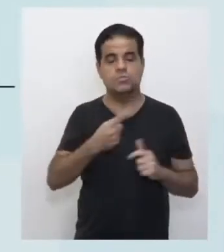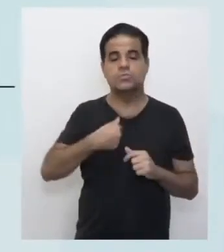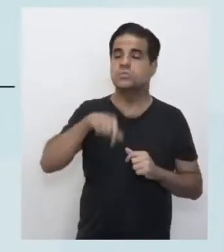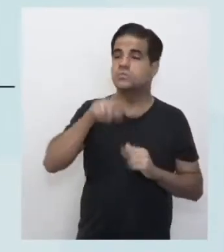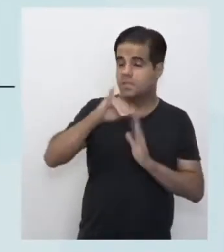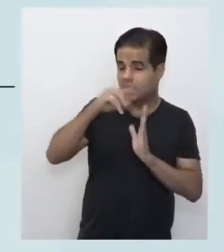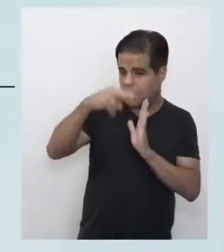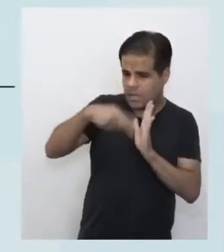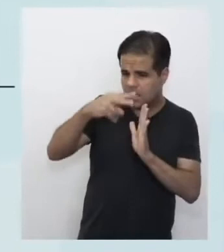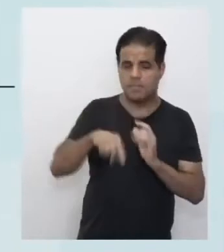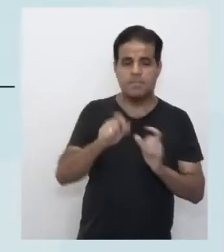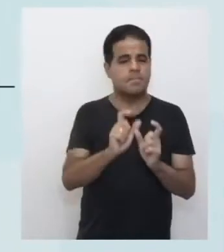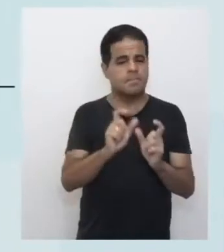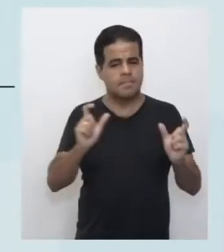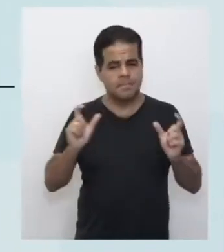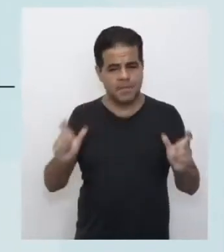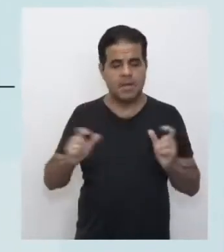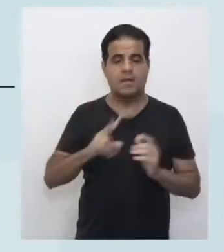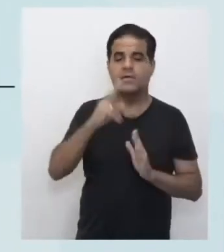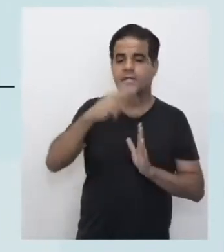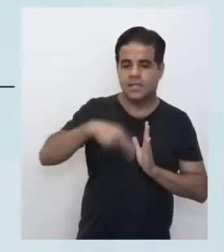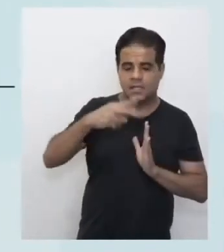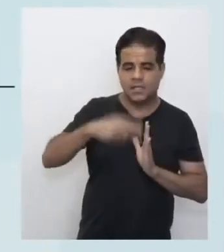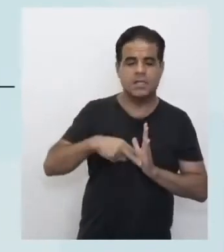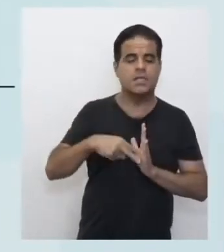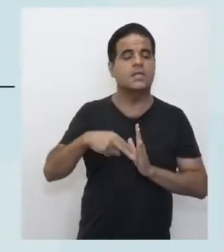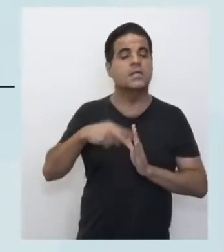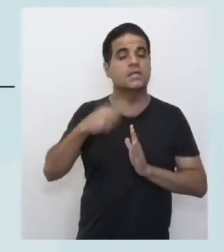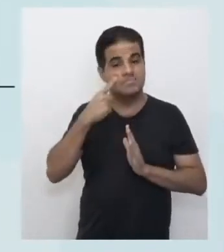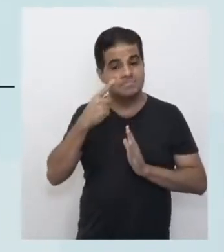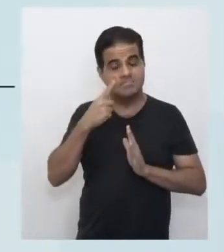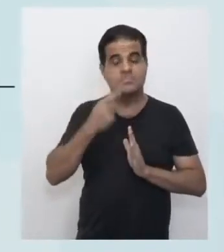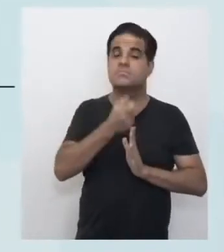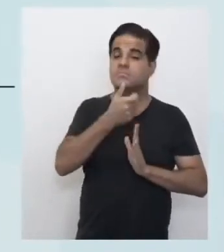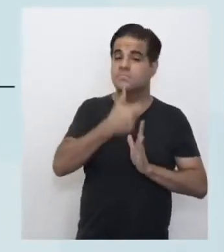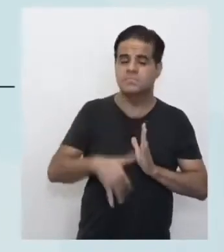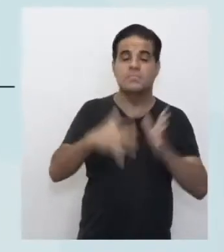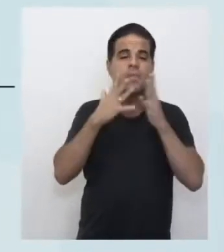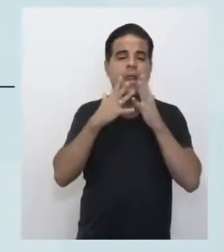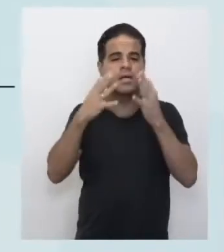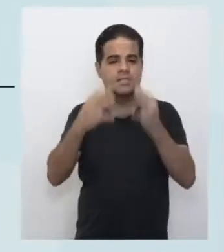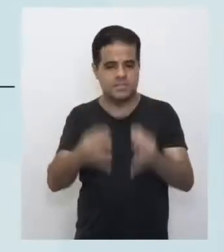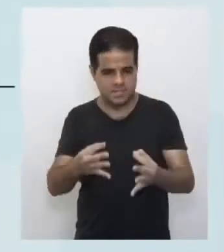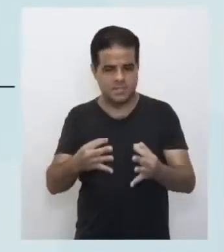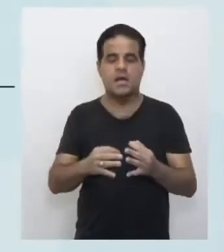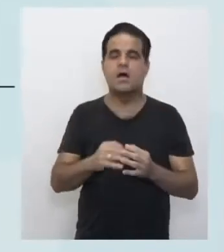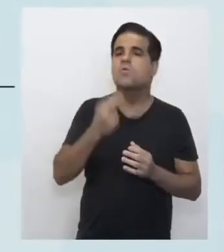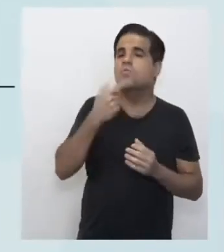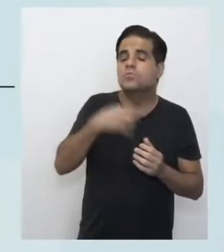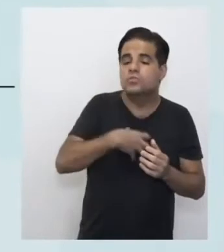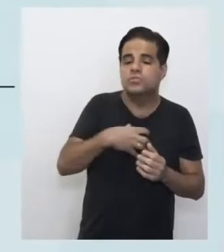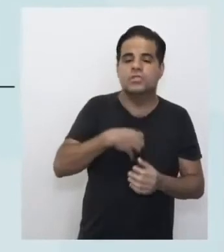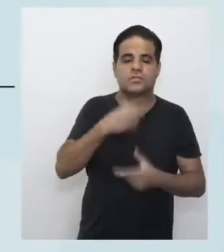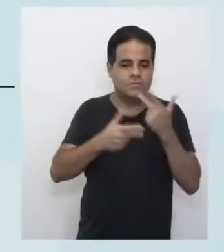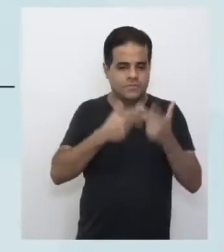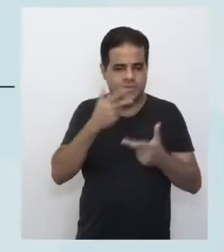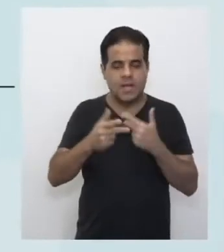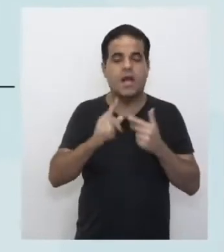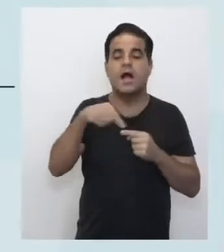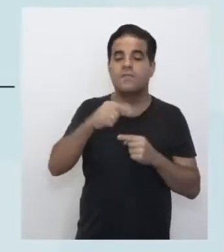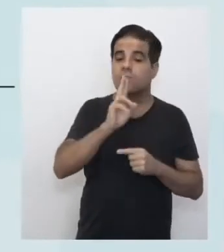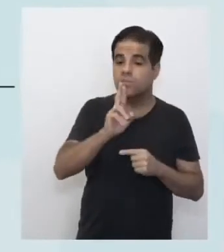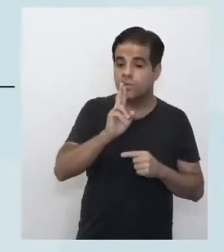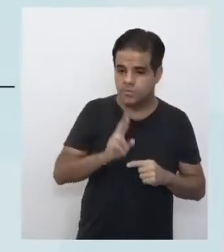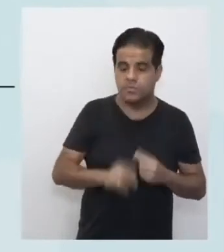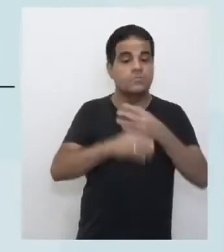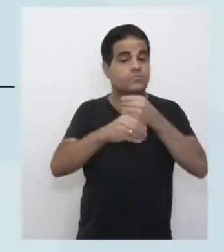agora as palavras para vocês ouvirem e prestarem atenção na pronúncia. Enquanto isso, já vão respondendo